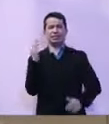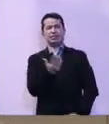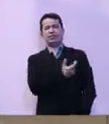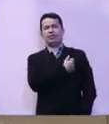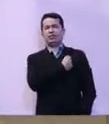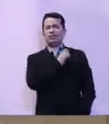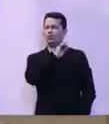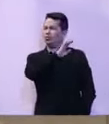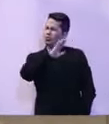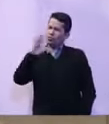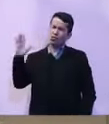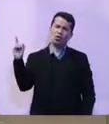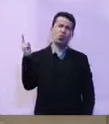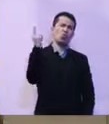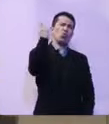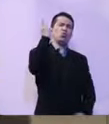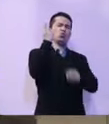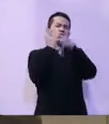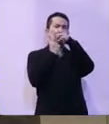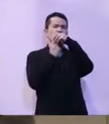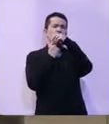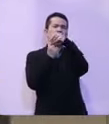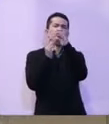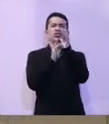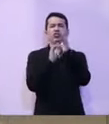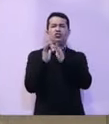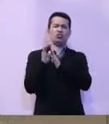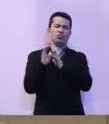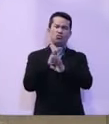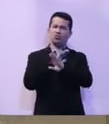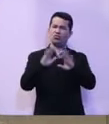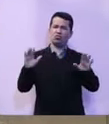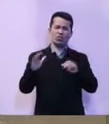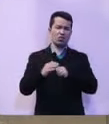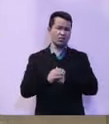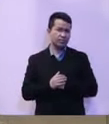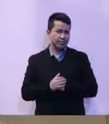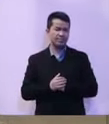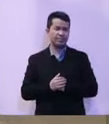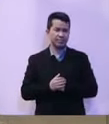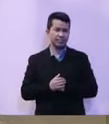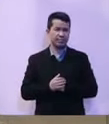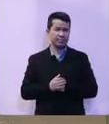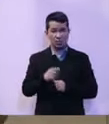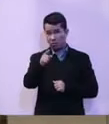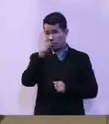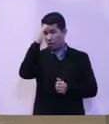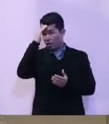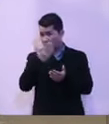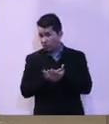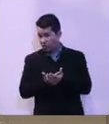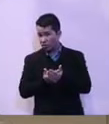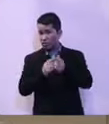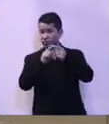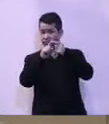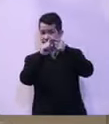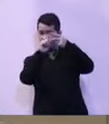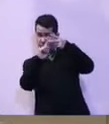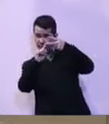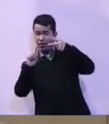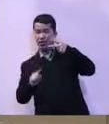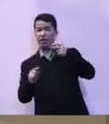na cruz, por você. Então, se a gente é capaz de crer assim, a gente já deu o segundo